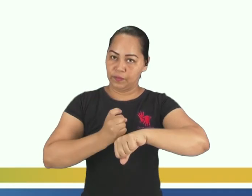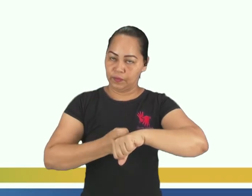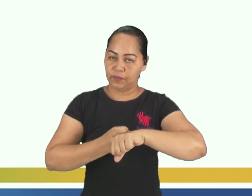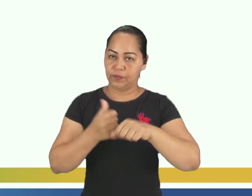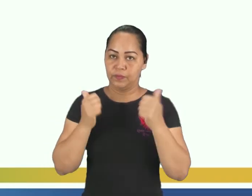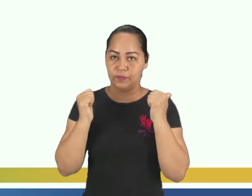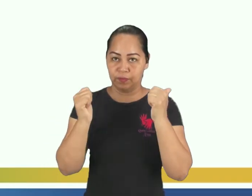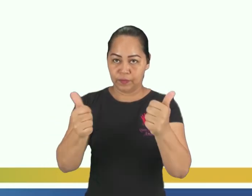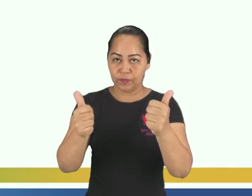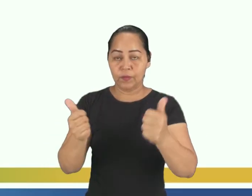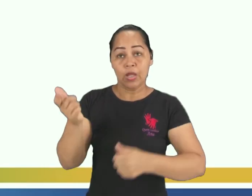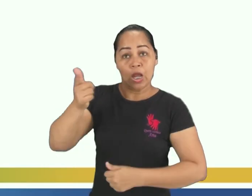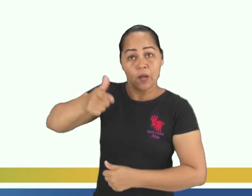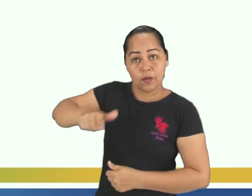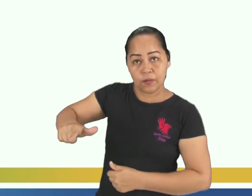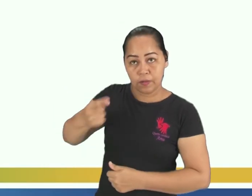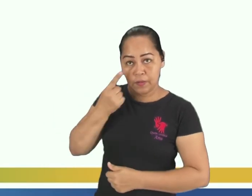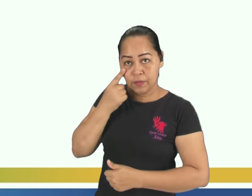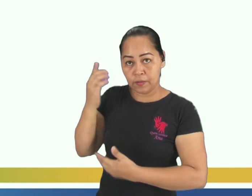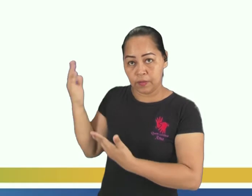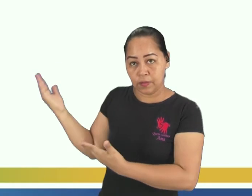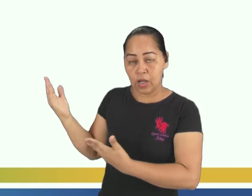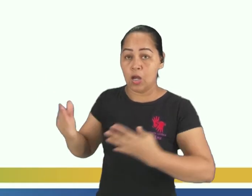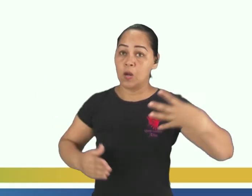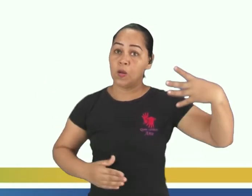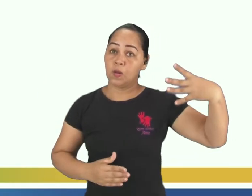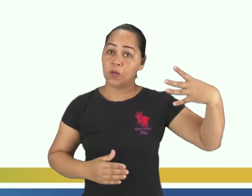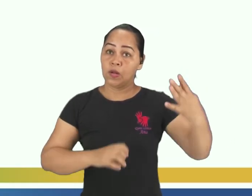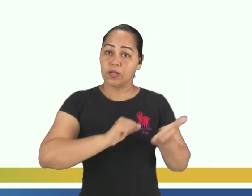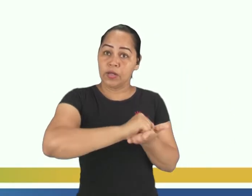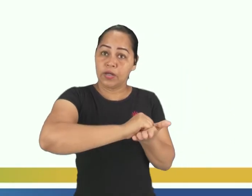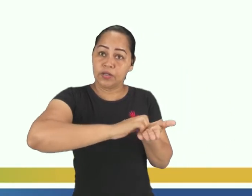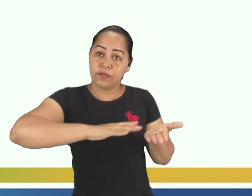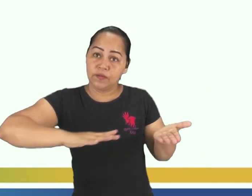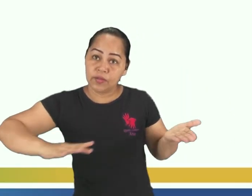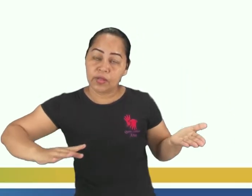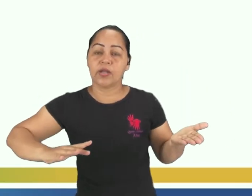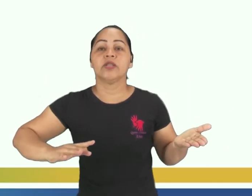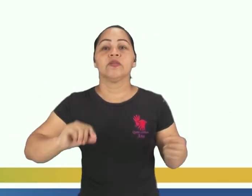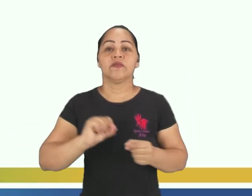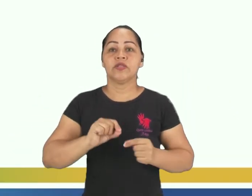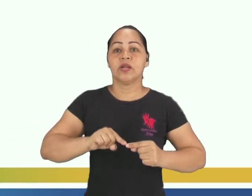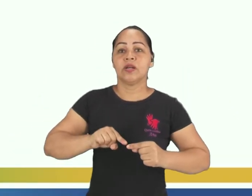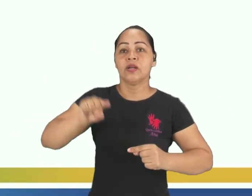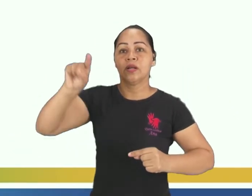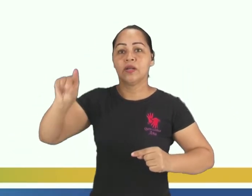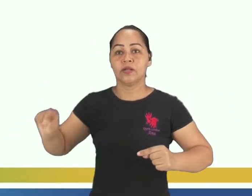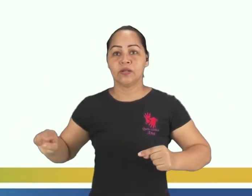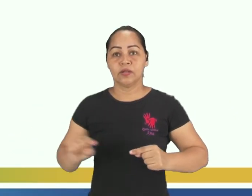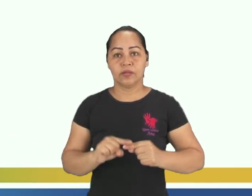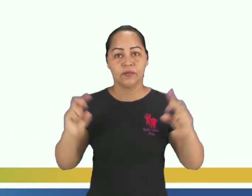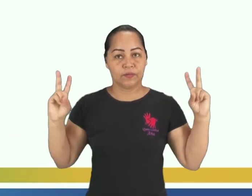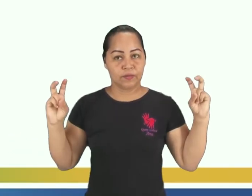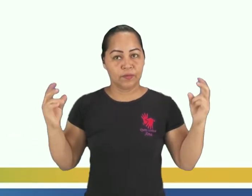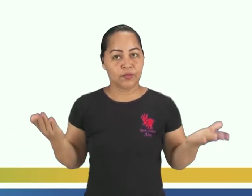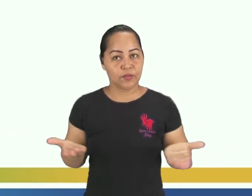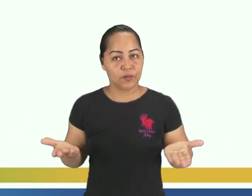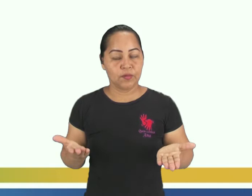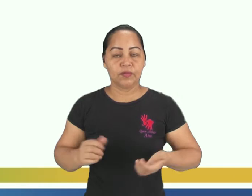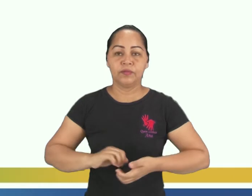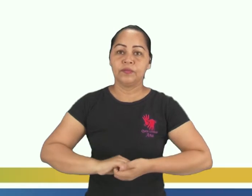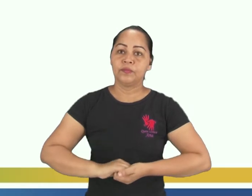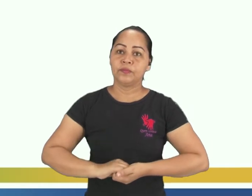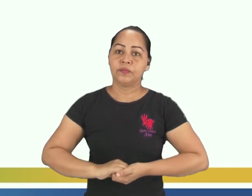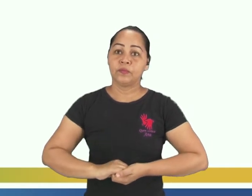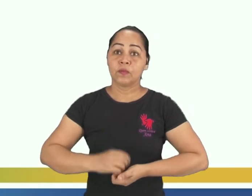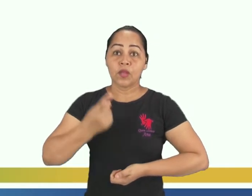vamos lá acompanhar uma quarta situação aí envolvendo a área de triângulo. Observe agora que